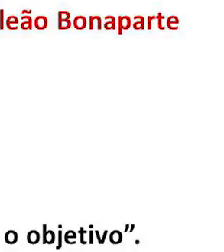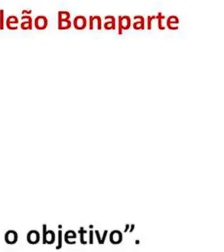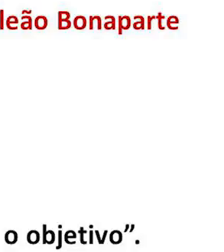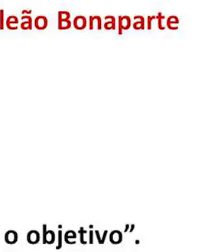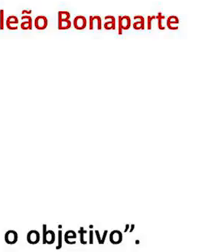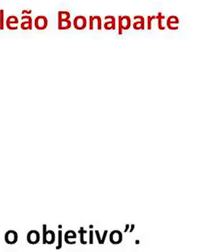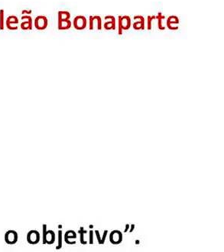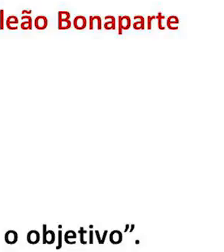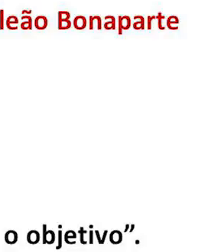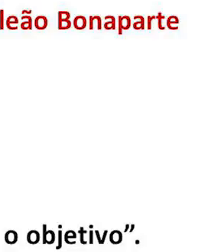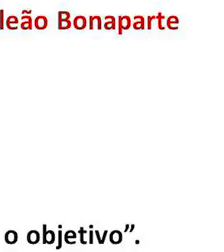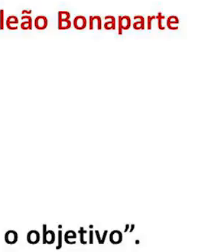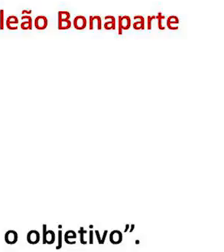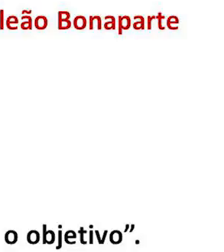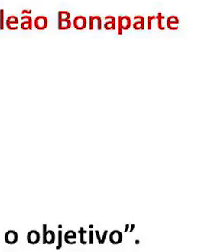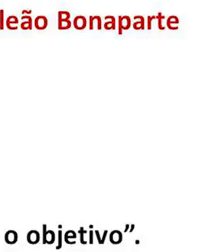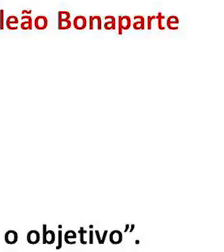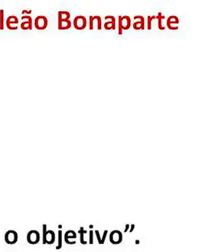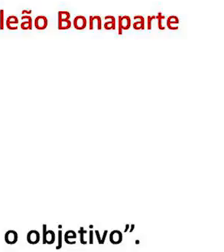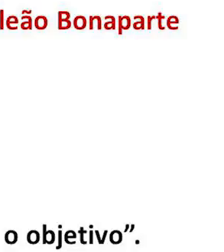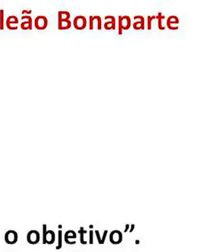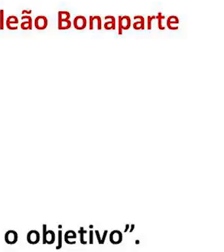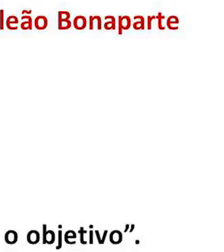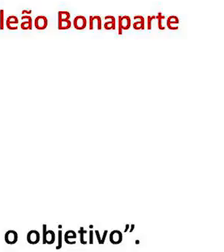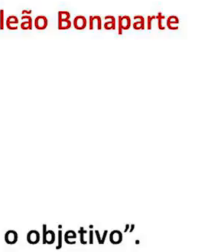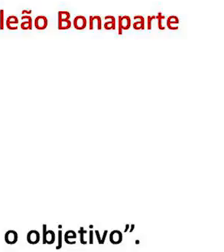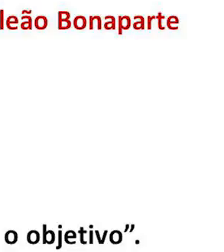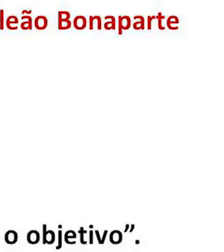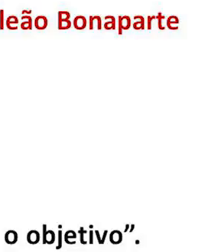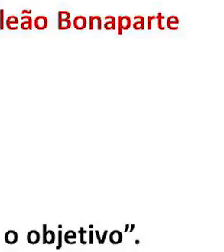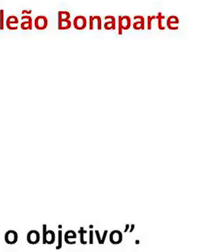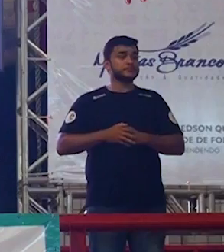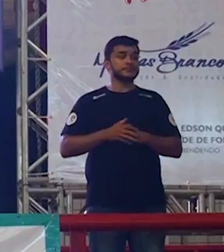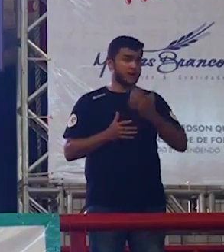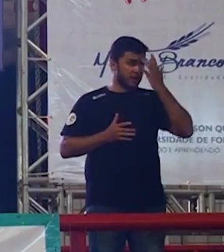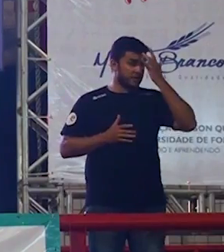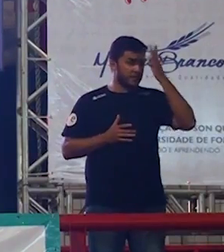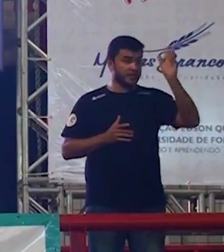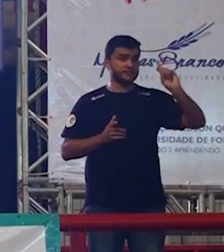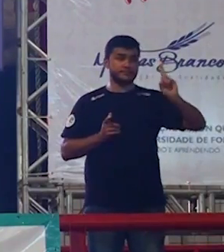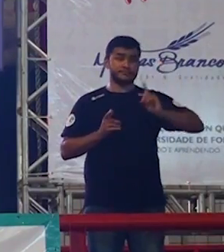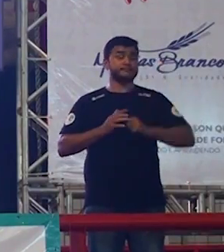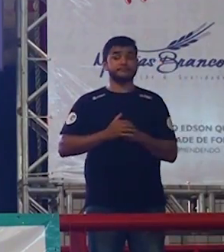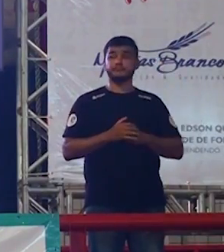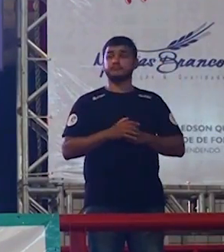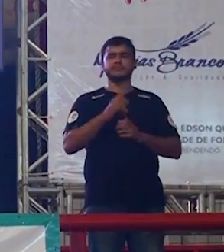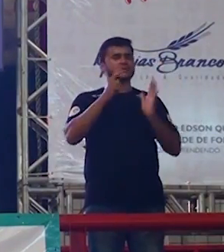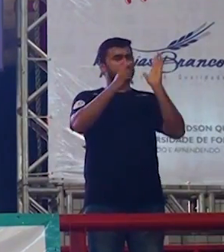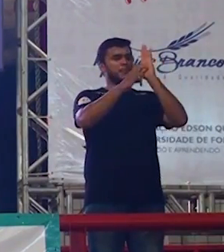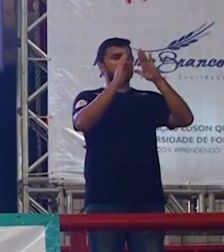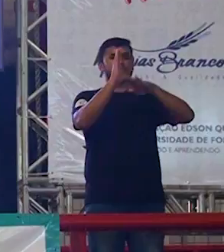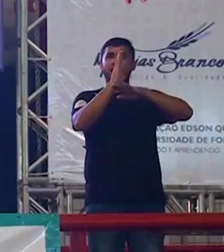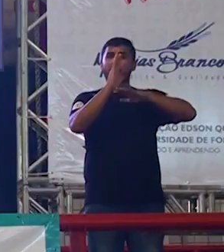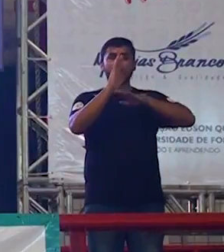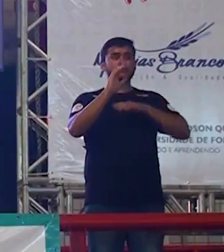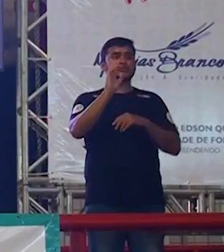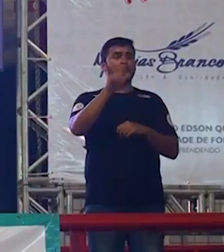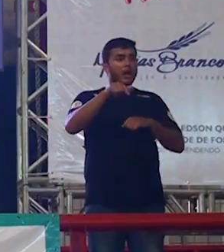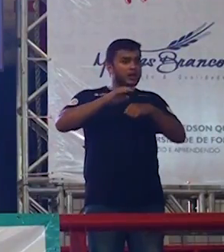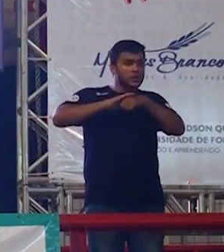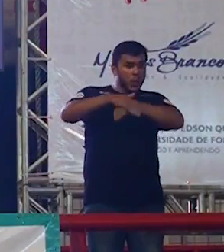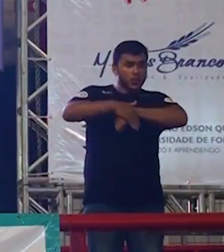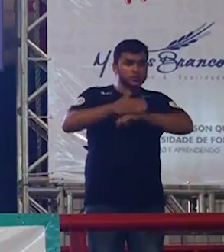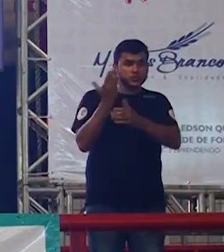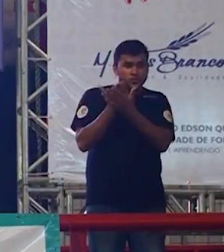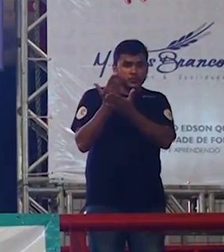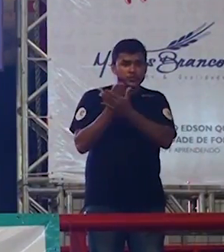a constância para o objetivo. Então não estou dizendo que é fácil, quem trabalha o dia todo estudar à noite, mas